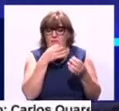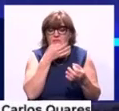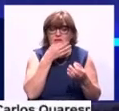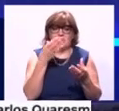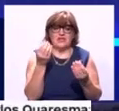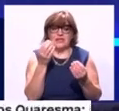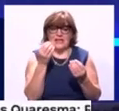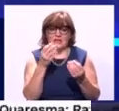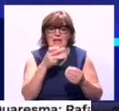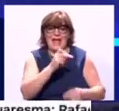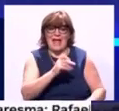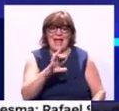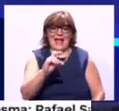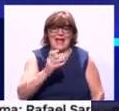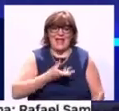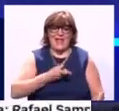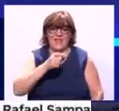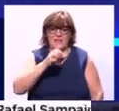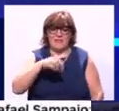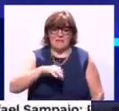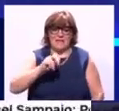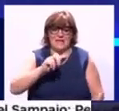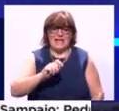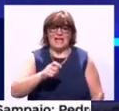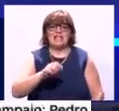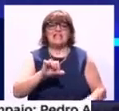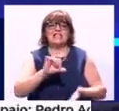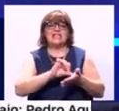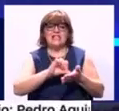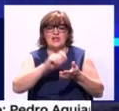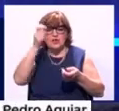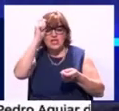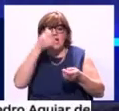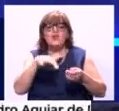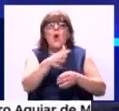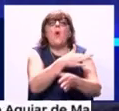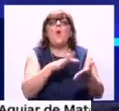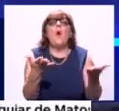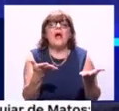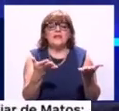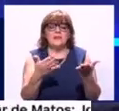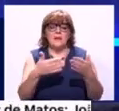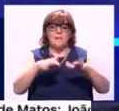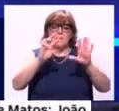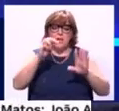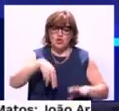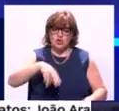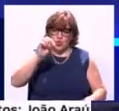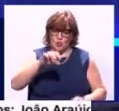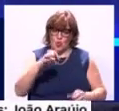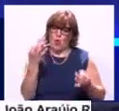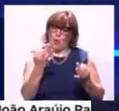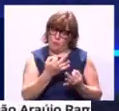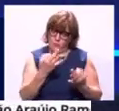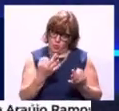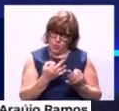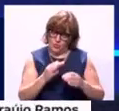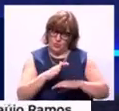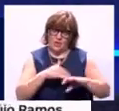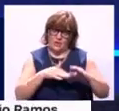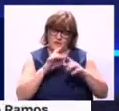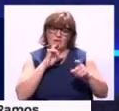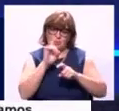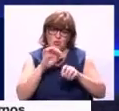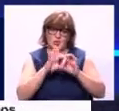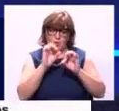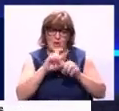tanto nas academias, nos centros de estágios, onde é que eles estão? Sim, Nuno, mas reconhece que o Porto, apesar de tudo, fiz esta pergunta